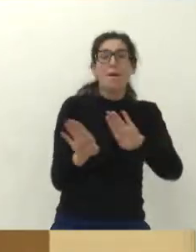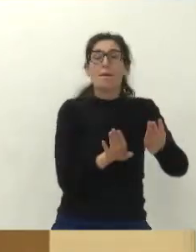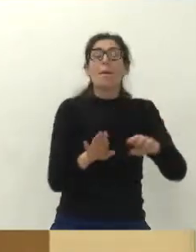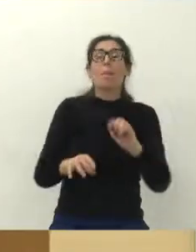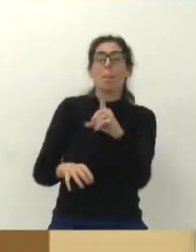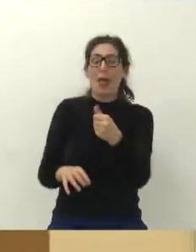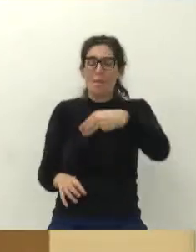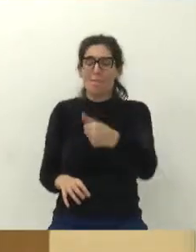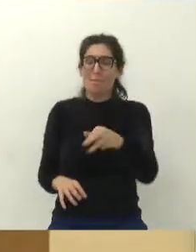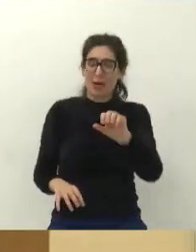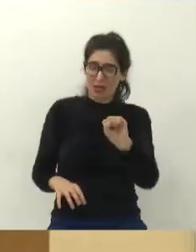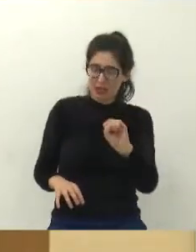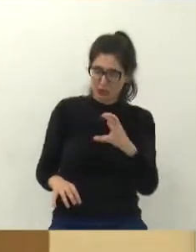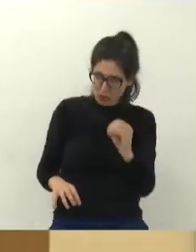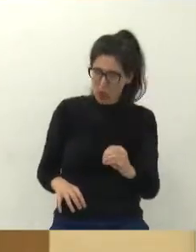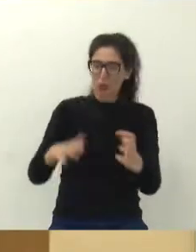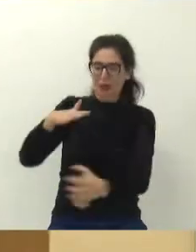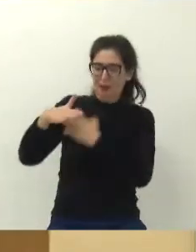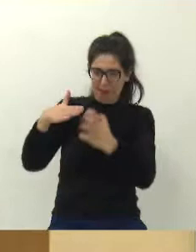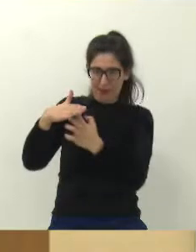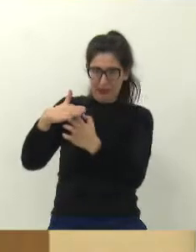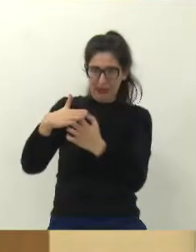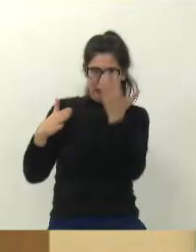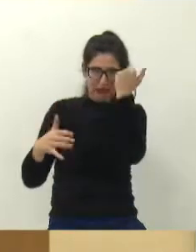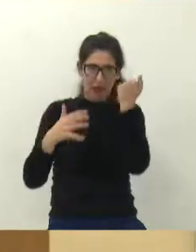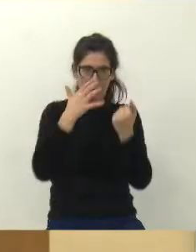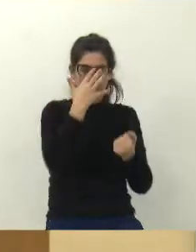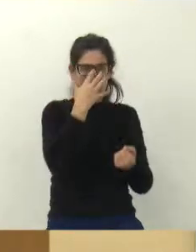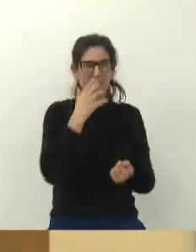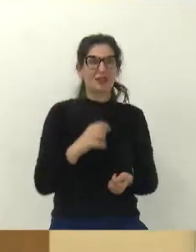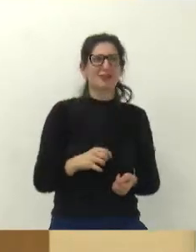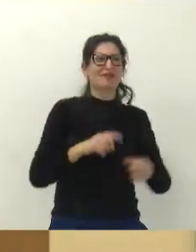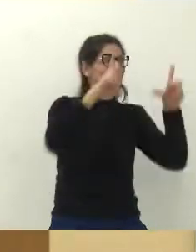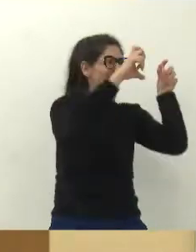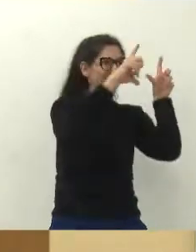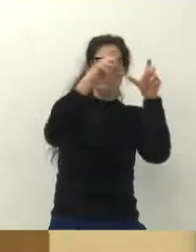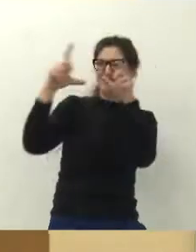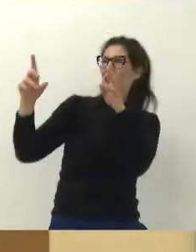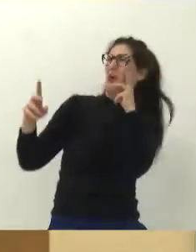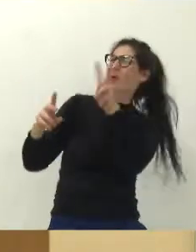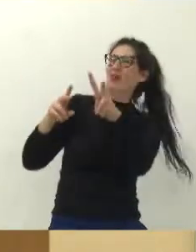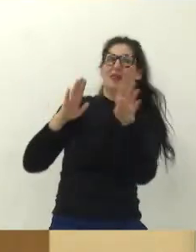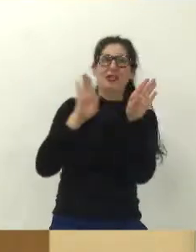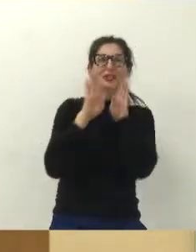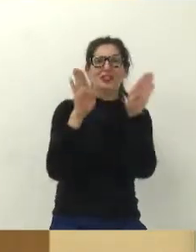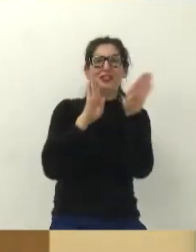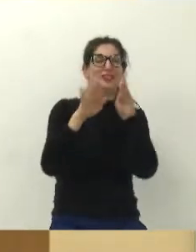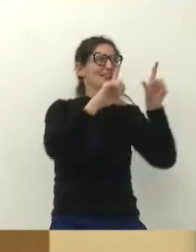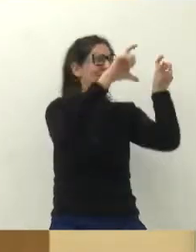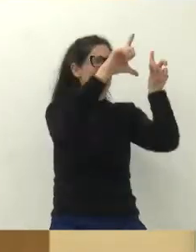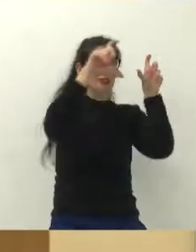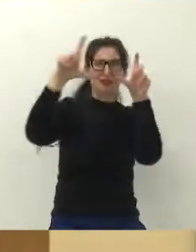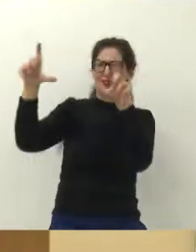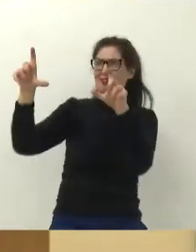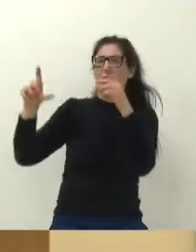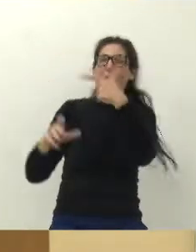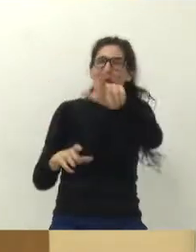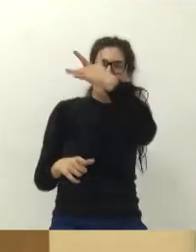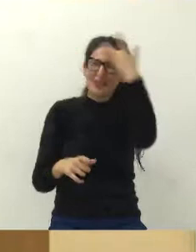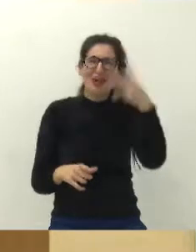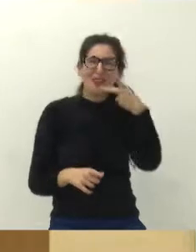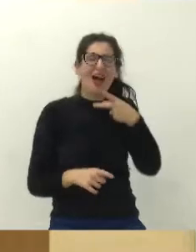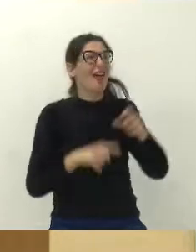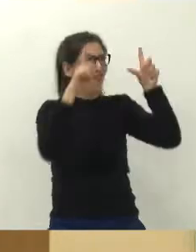pelos munícipes. Então, tem a foto lá no Face, que as pessoas falam, mas você bate foto, o mundo bate foto. Tem que bater foto para o povo acreditar, senão o pessoal pensa que a gente não foi,